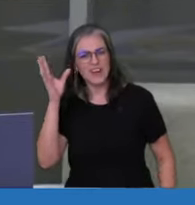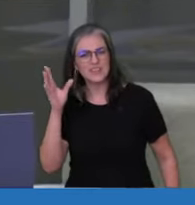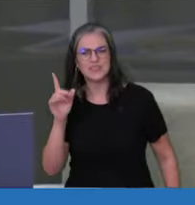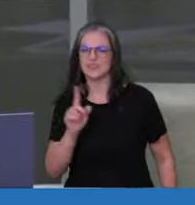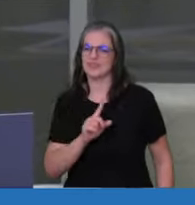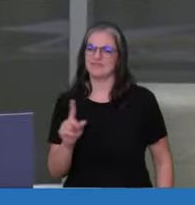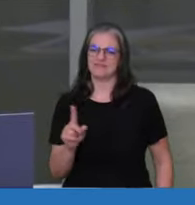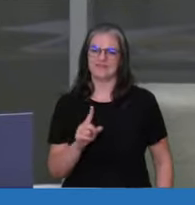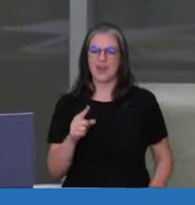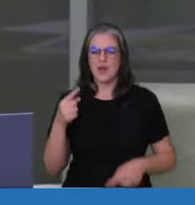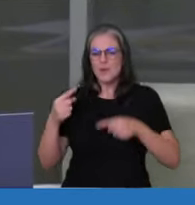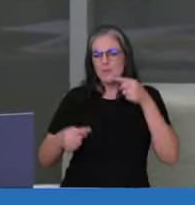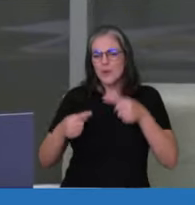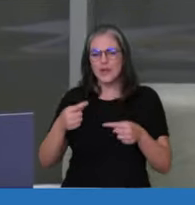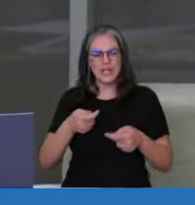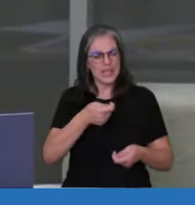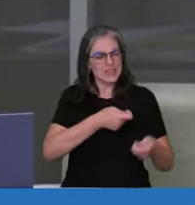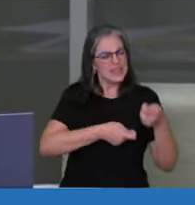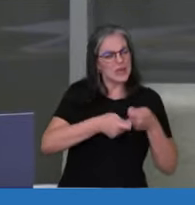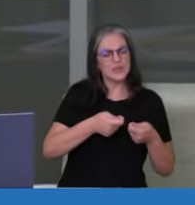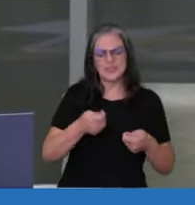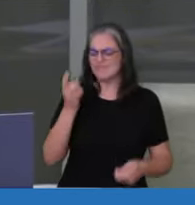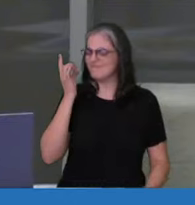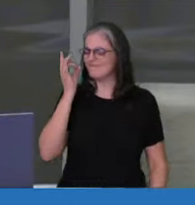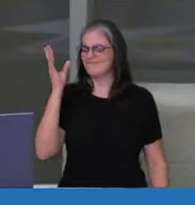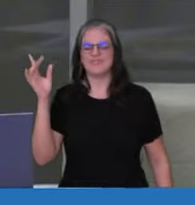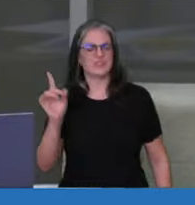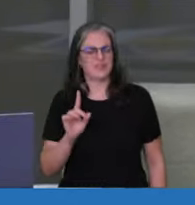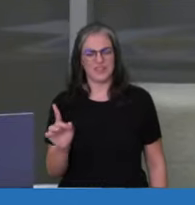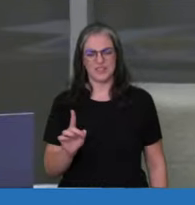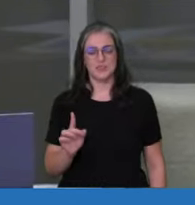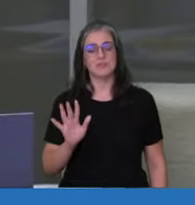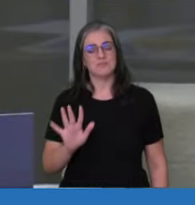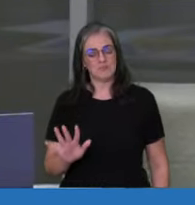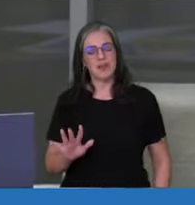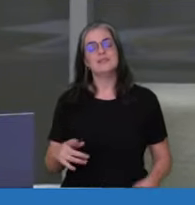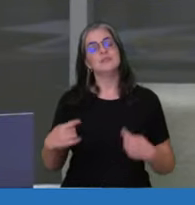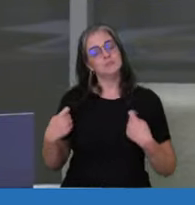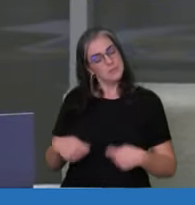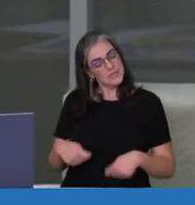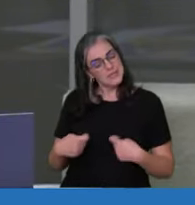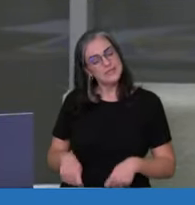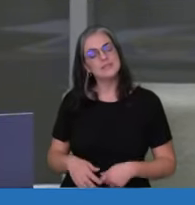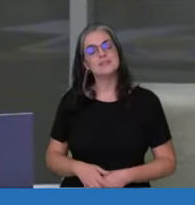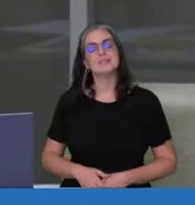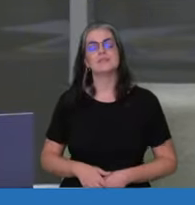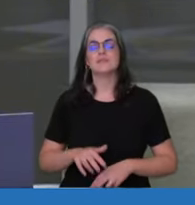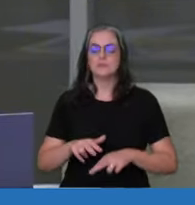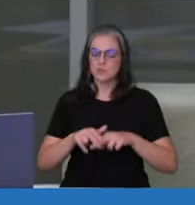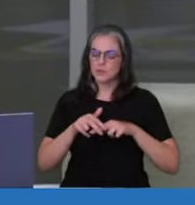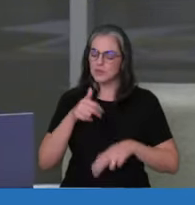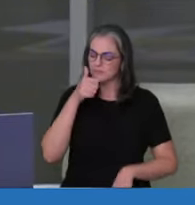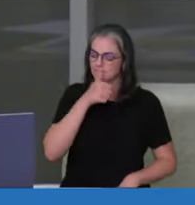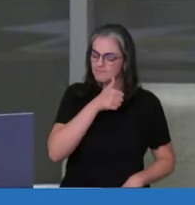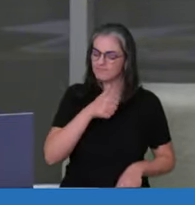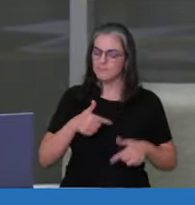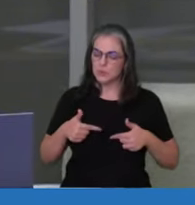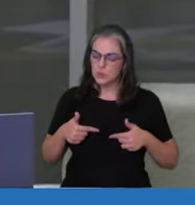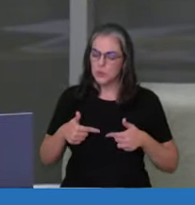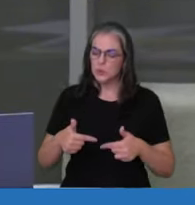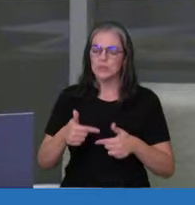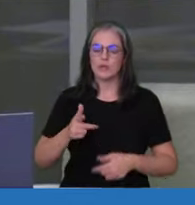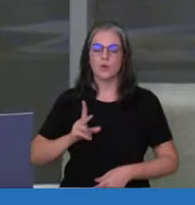negociar, construir. Não, não é fácil. Mas é necessário. E é por isso que nós seguimos honrando